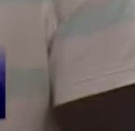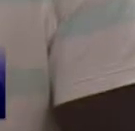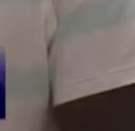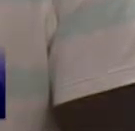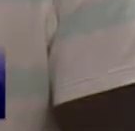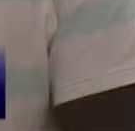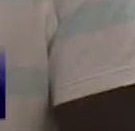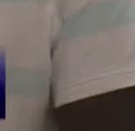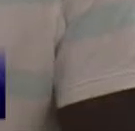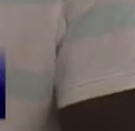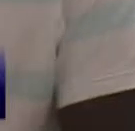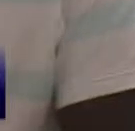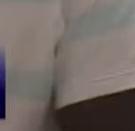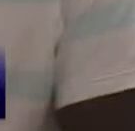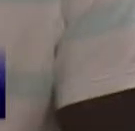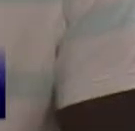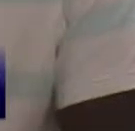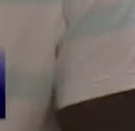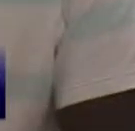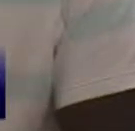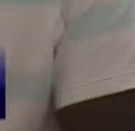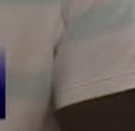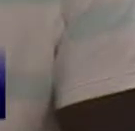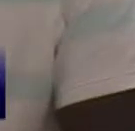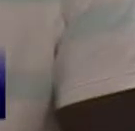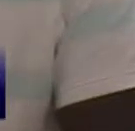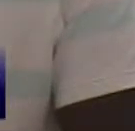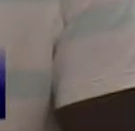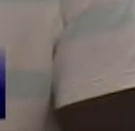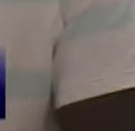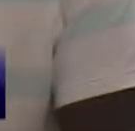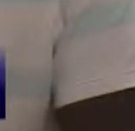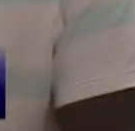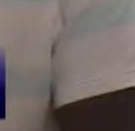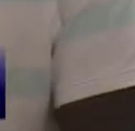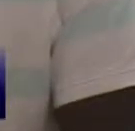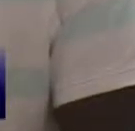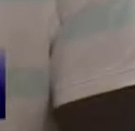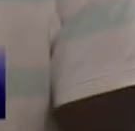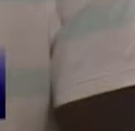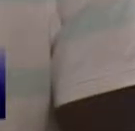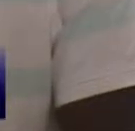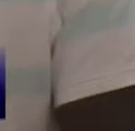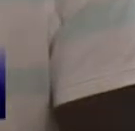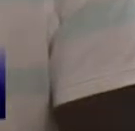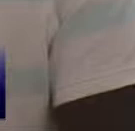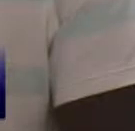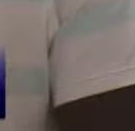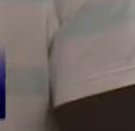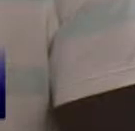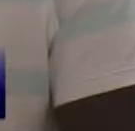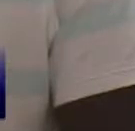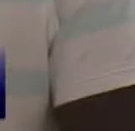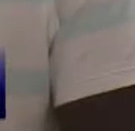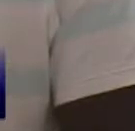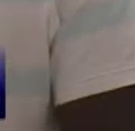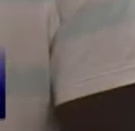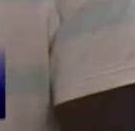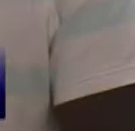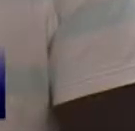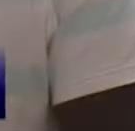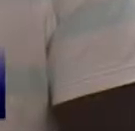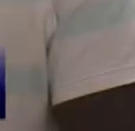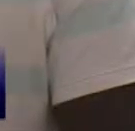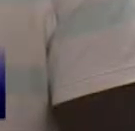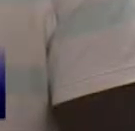reunião, ele não está na secretaria. Às vezes, quando eu ligo, ele está na secretaria, mas ele está em reunião.